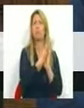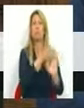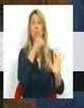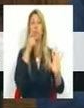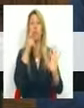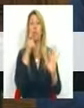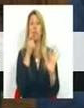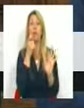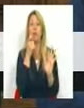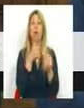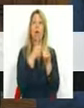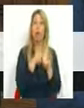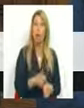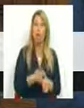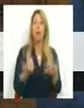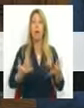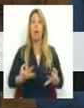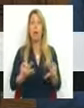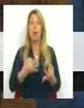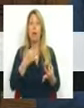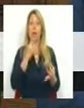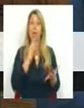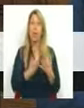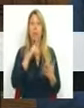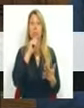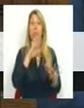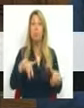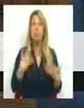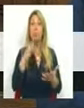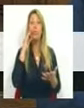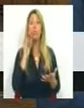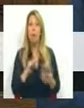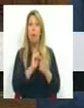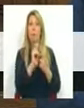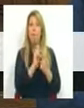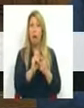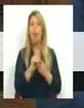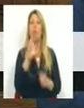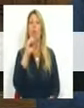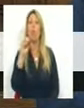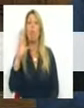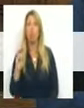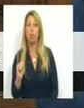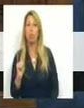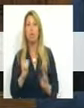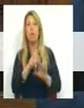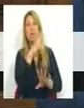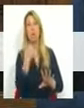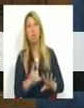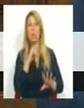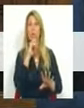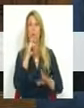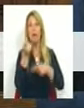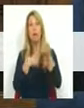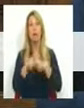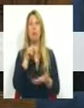seriam cumpridos e que permitiriam ao banco, em primeiro lugar, repagar os seus cocos, em segundo lugar, vender a